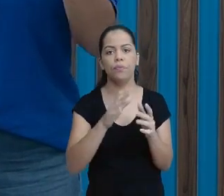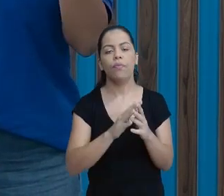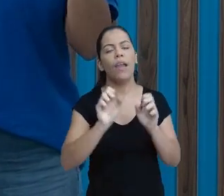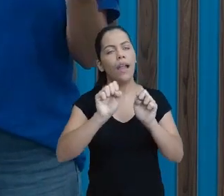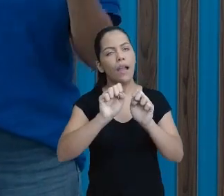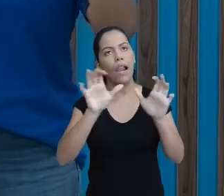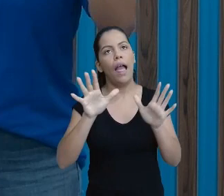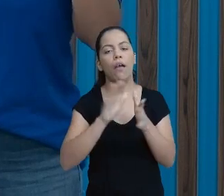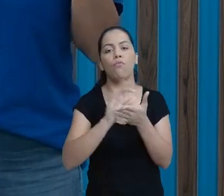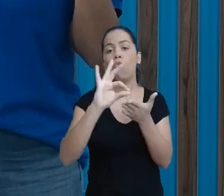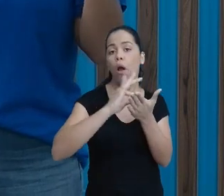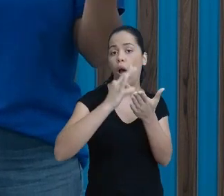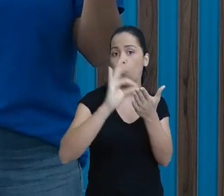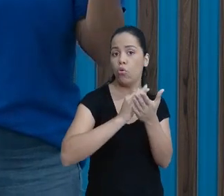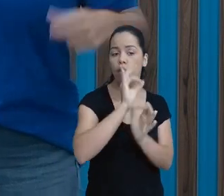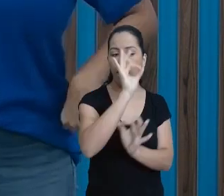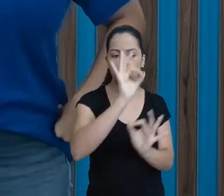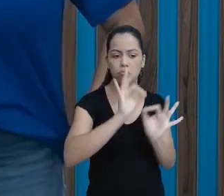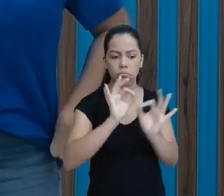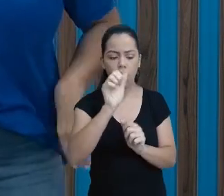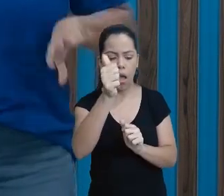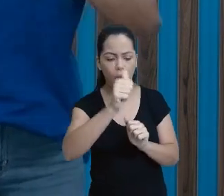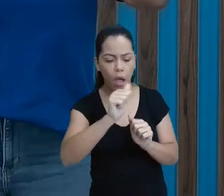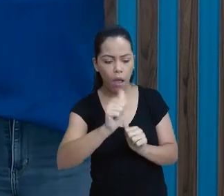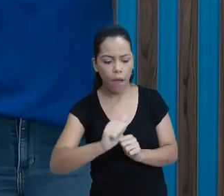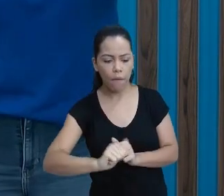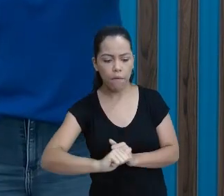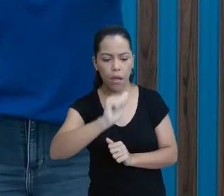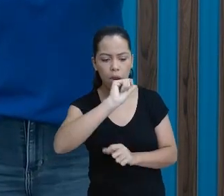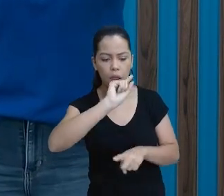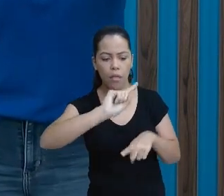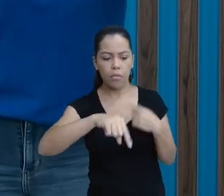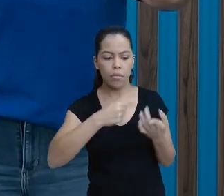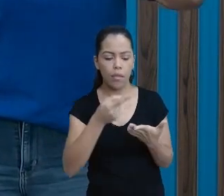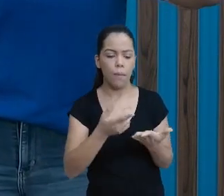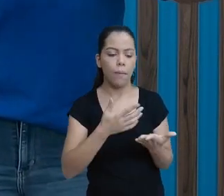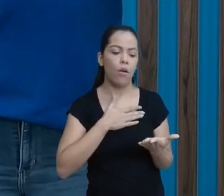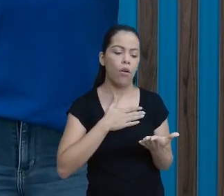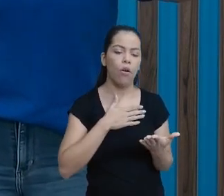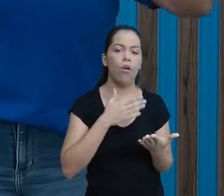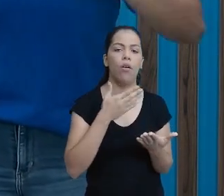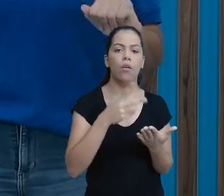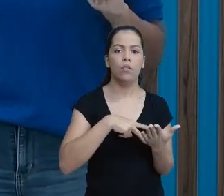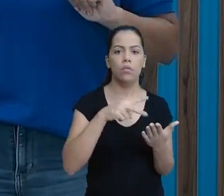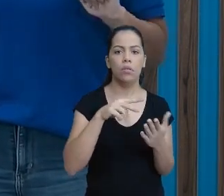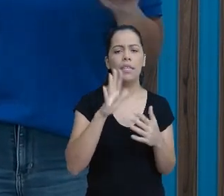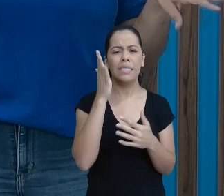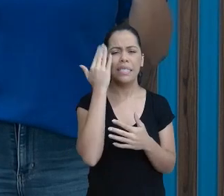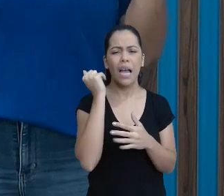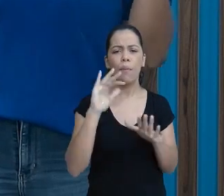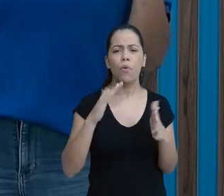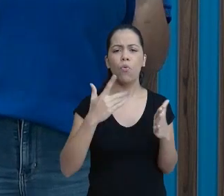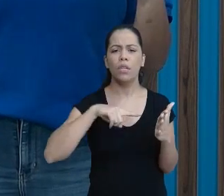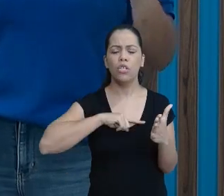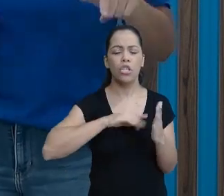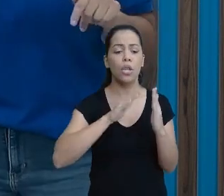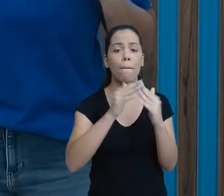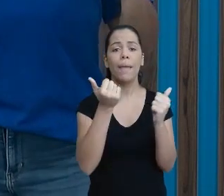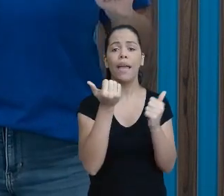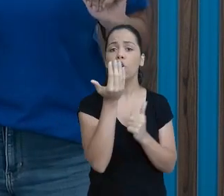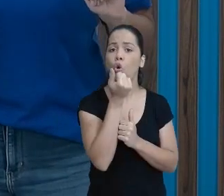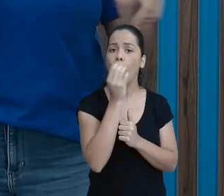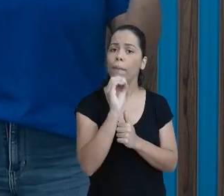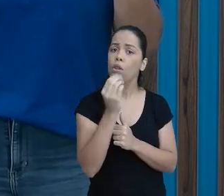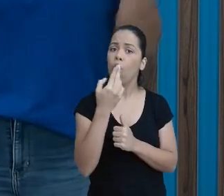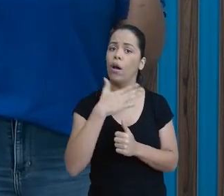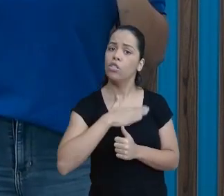vai avaliar, apreciar. Sabe quando a gente, por exemplo, pede comida de algum lugar e a gente não gosta muito, ou